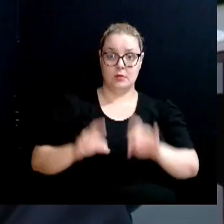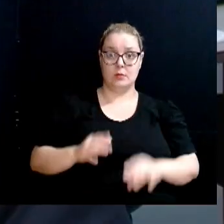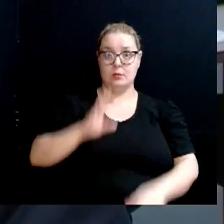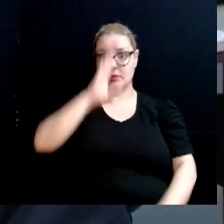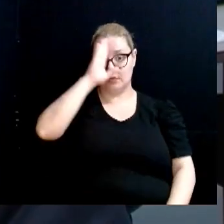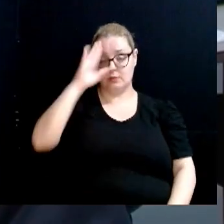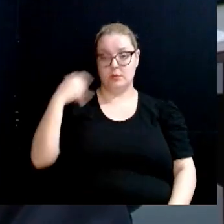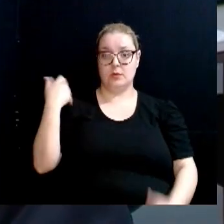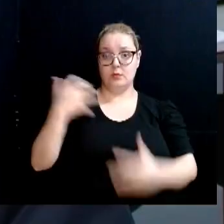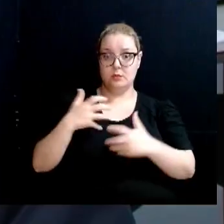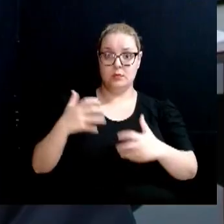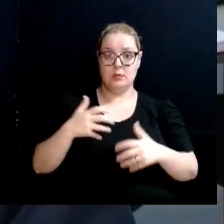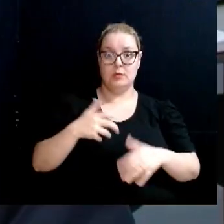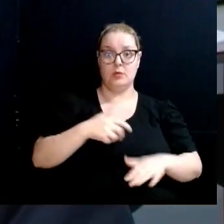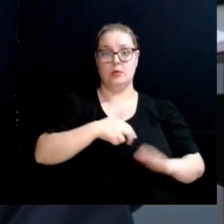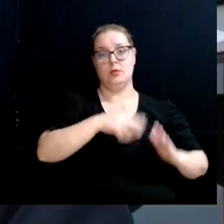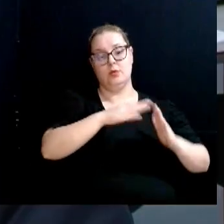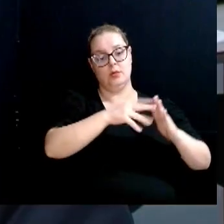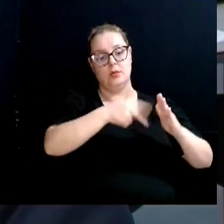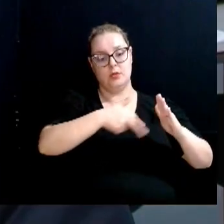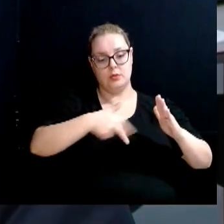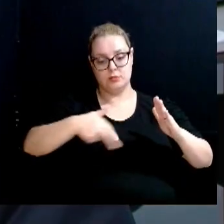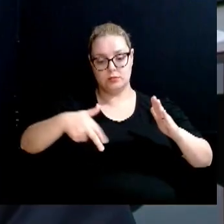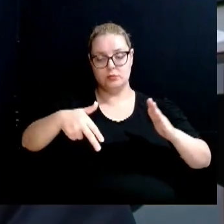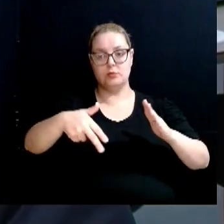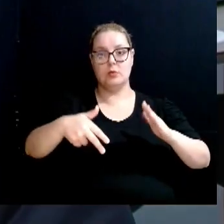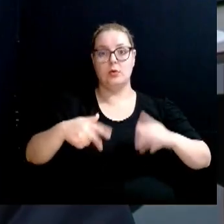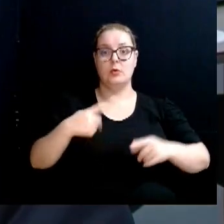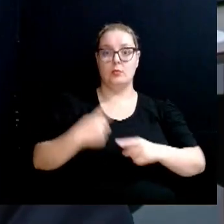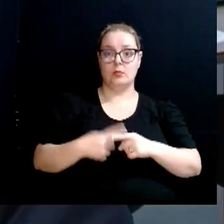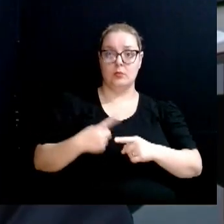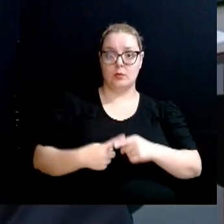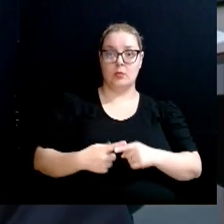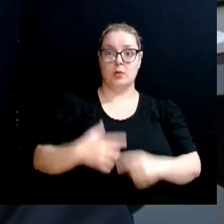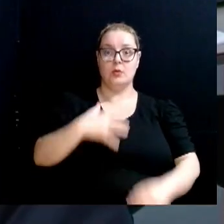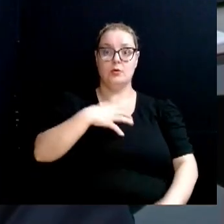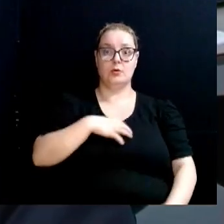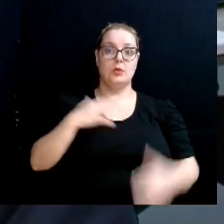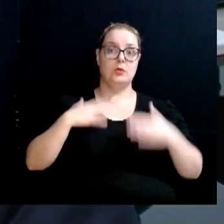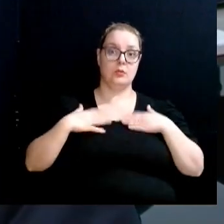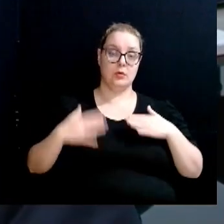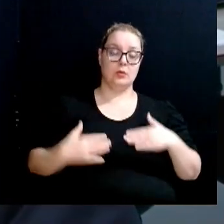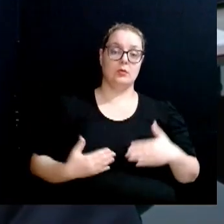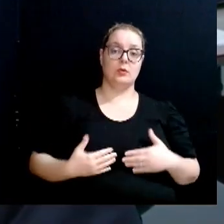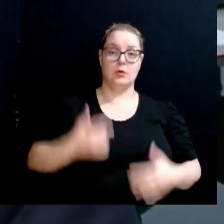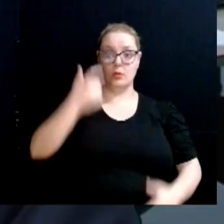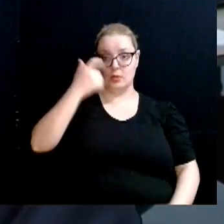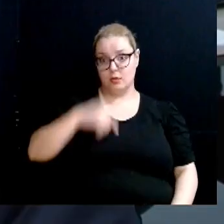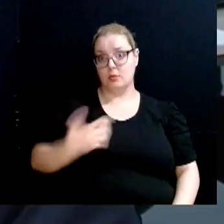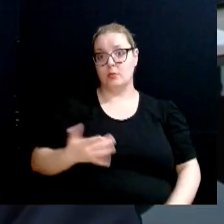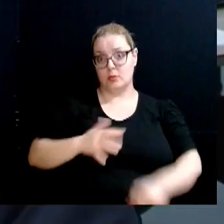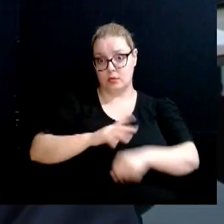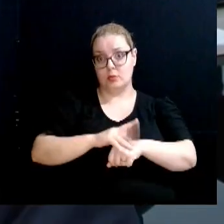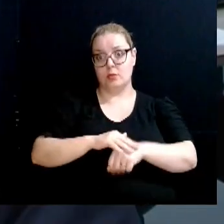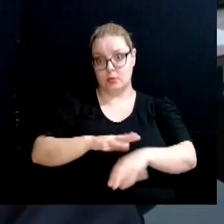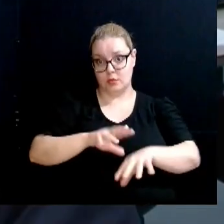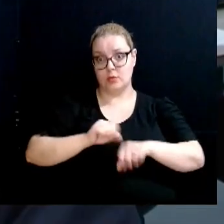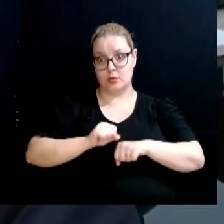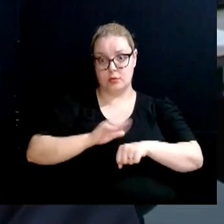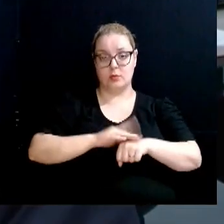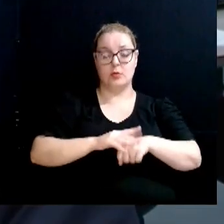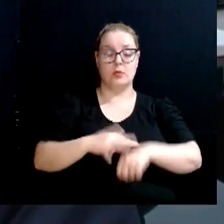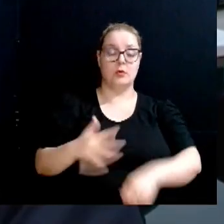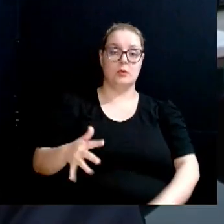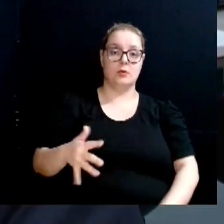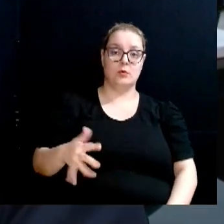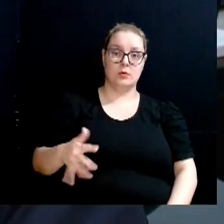de locomoção, né? Por causa da condição física que as pessoas adquire com a doença de Parkinson,